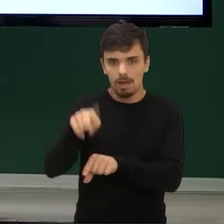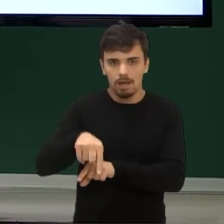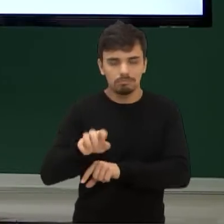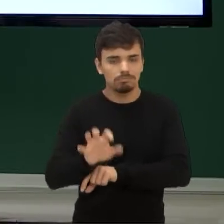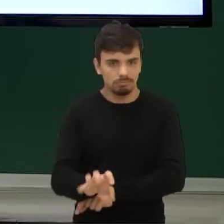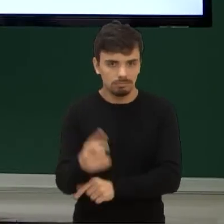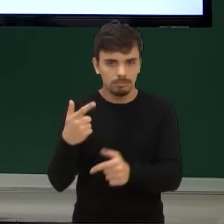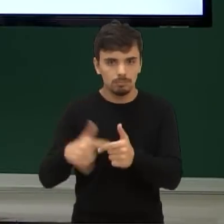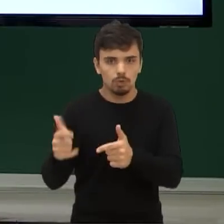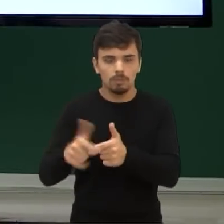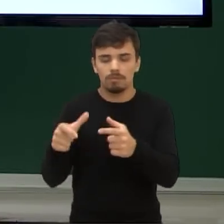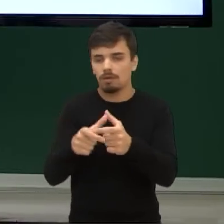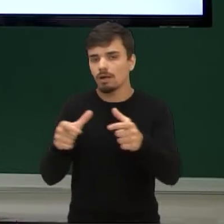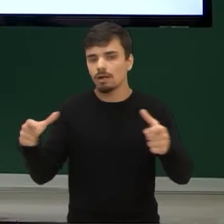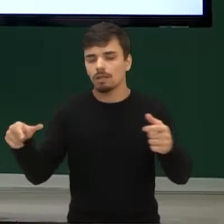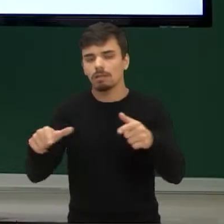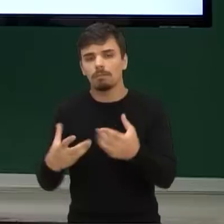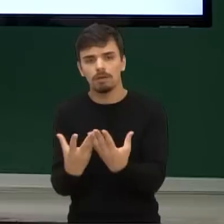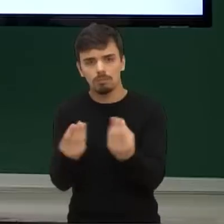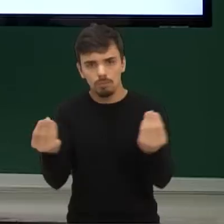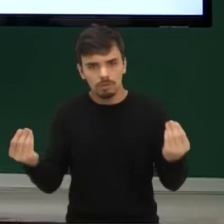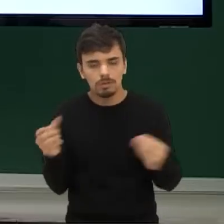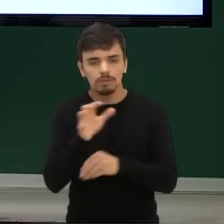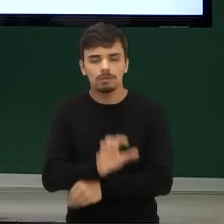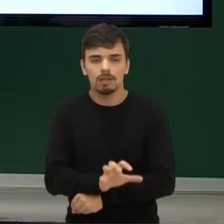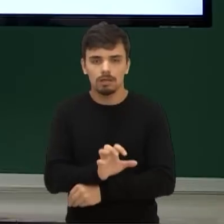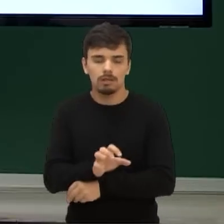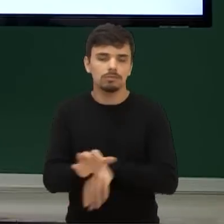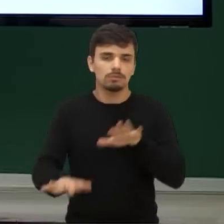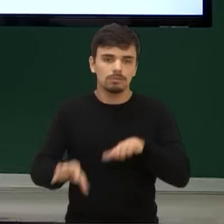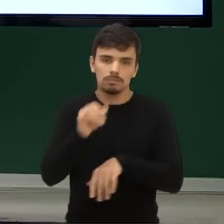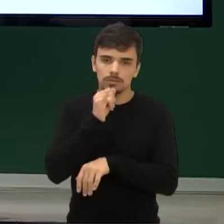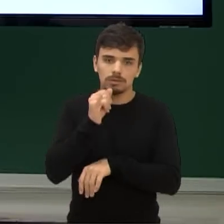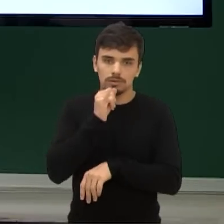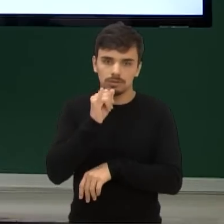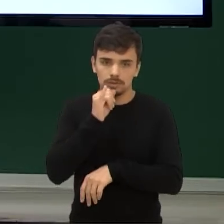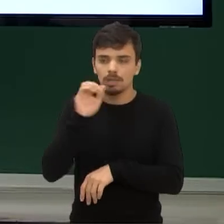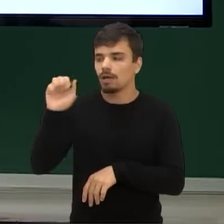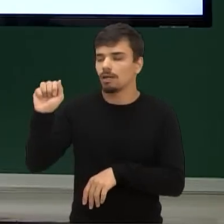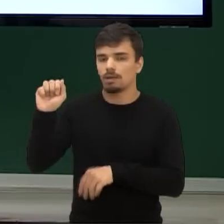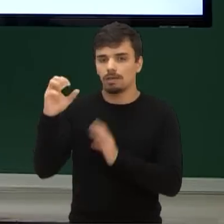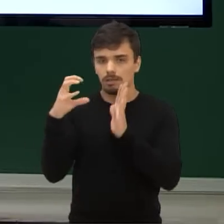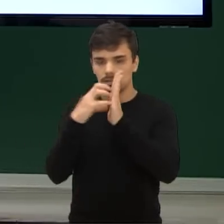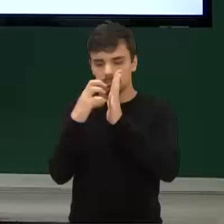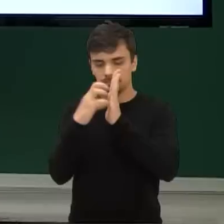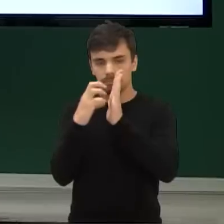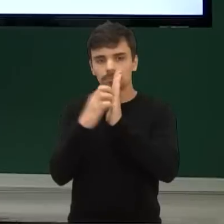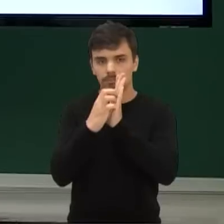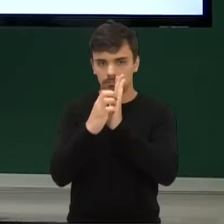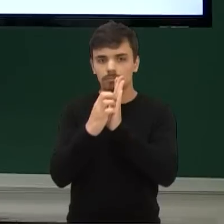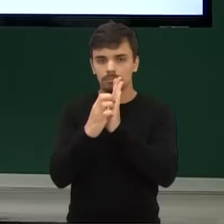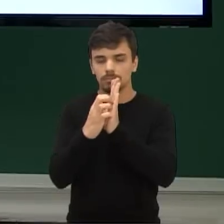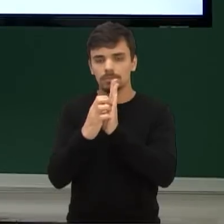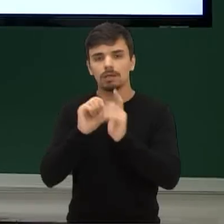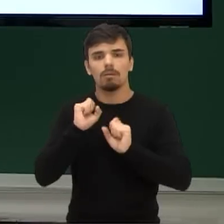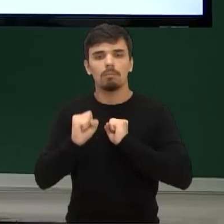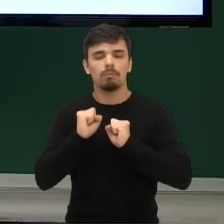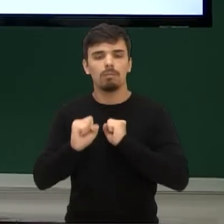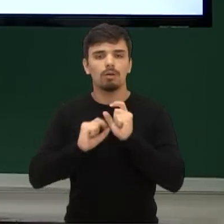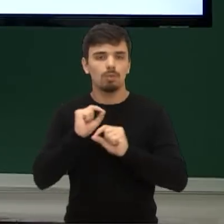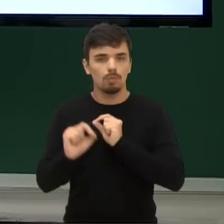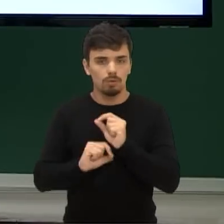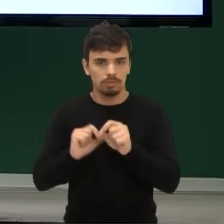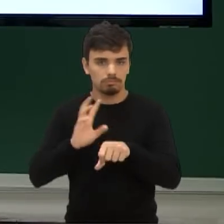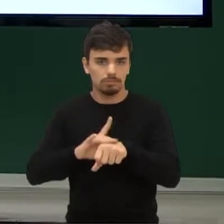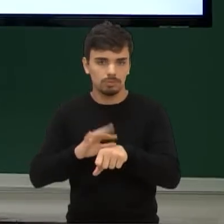problemas enormes, né, e muitas delas, como por exemplo a AIDS, né, inclusive pode ser, né, uma doença